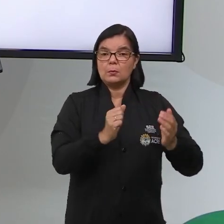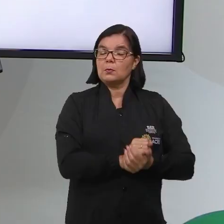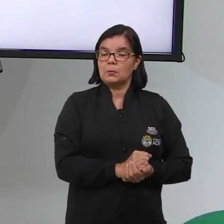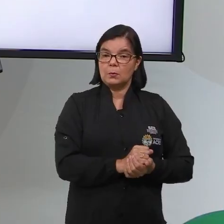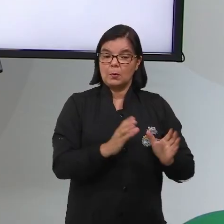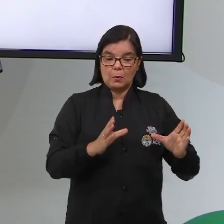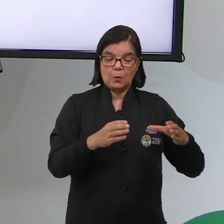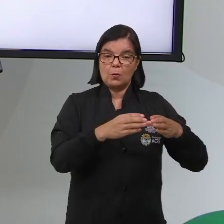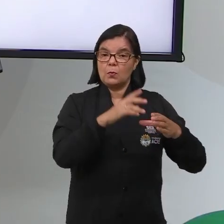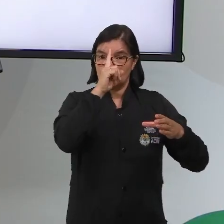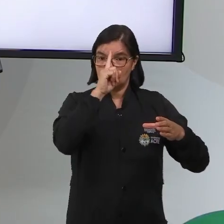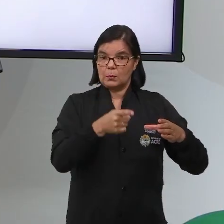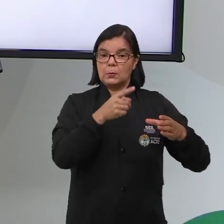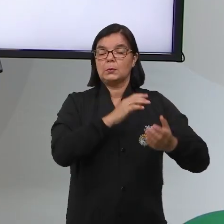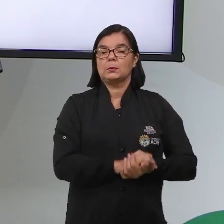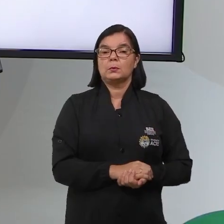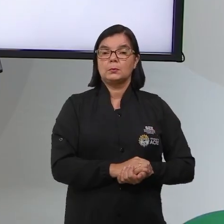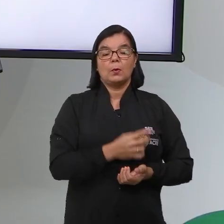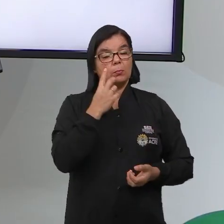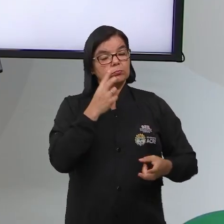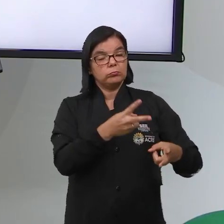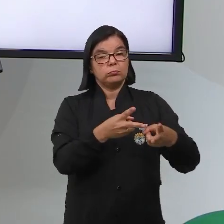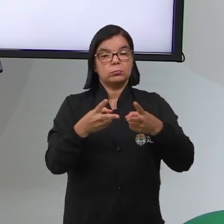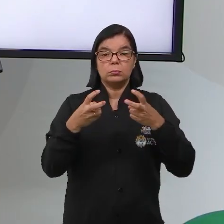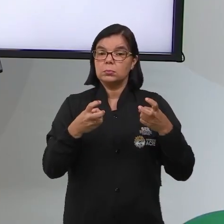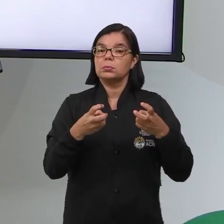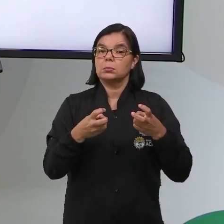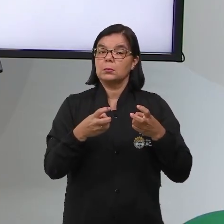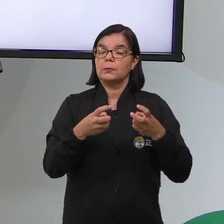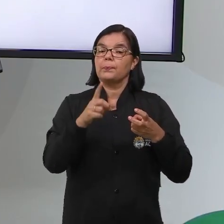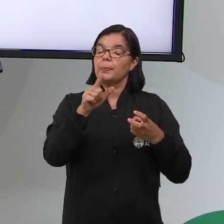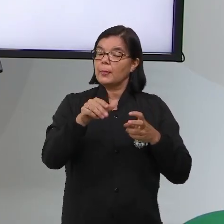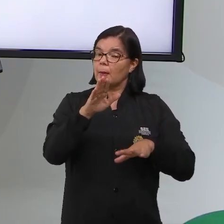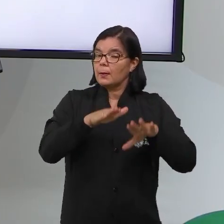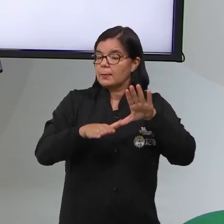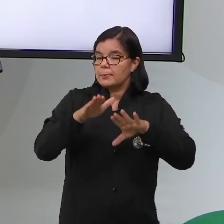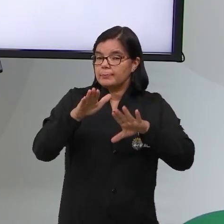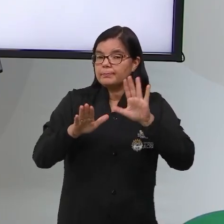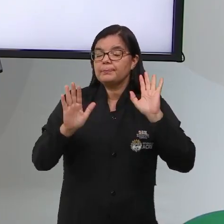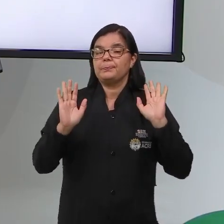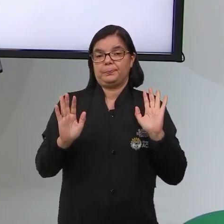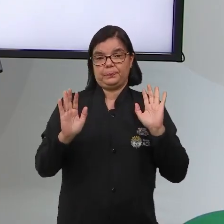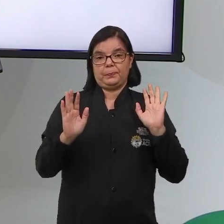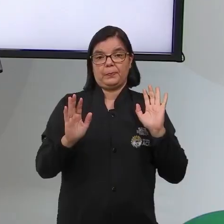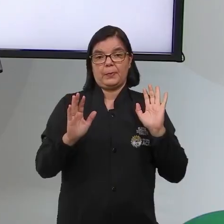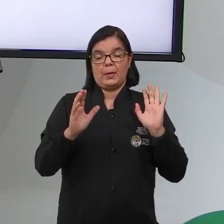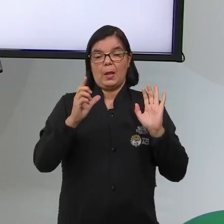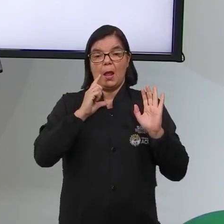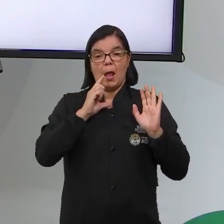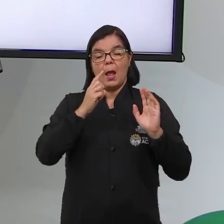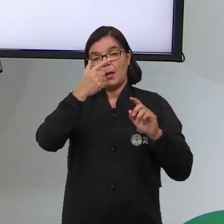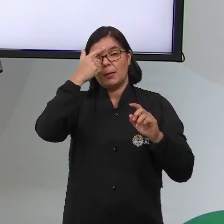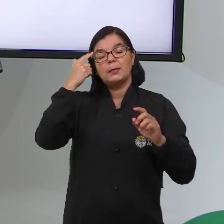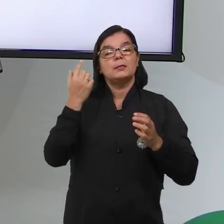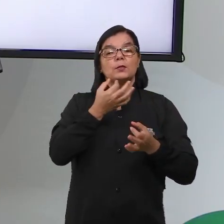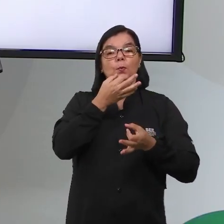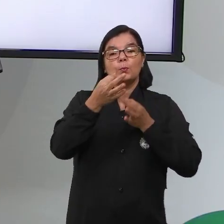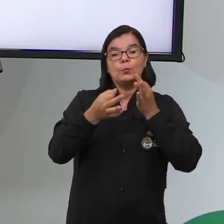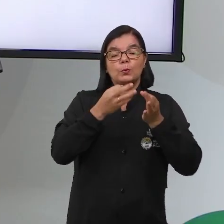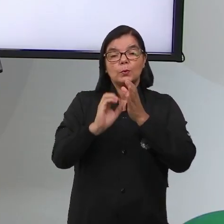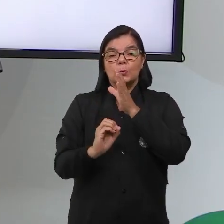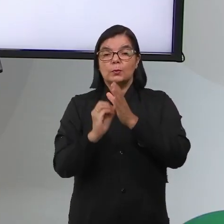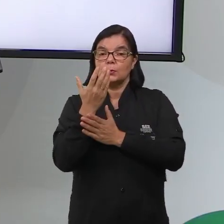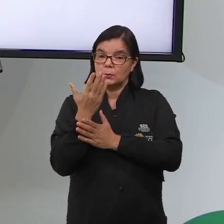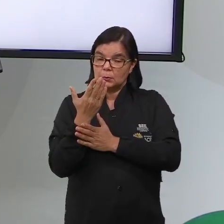é um grupo dominante. Então percebam, é por isso que muitas das vezes as intervenções que